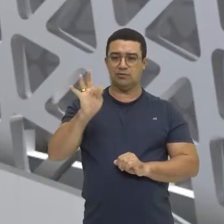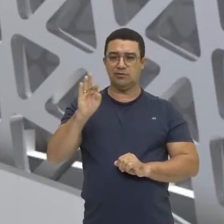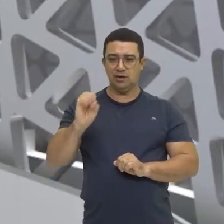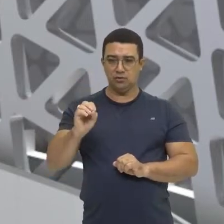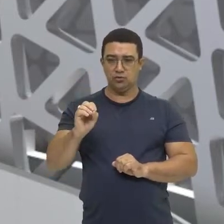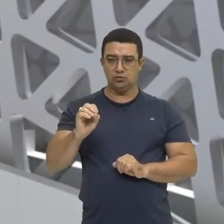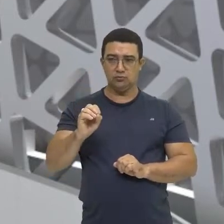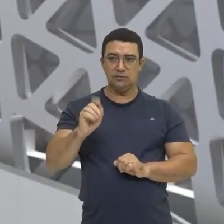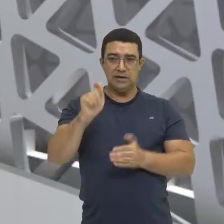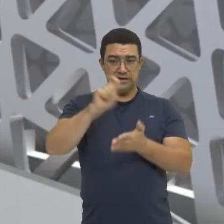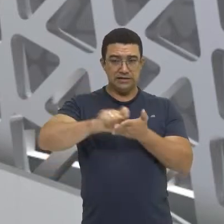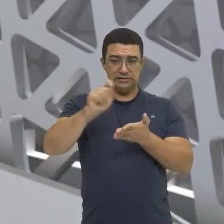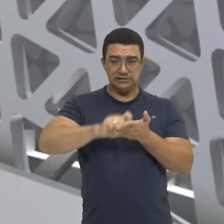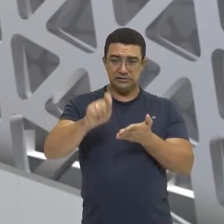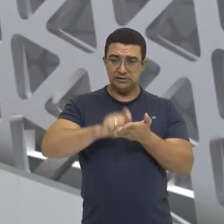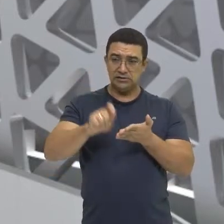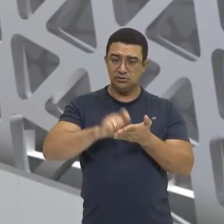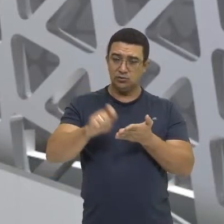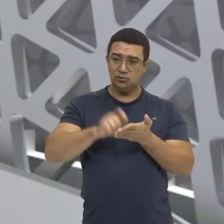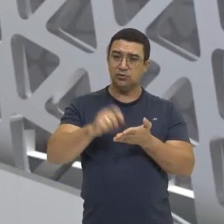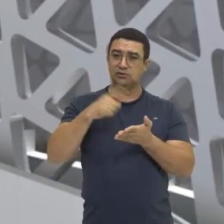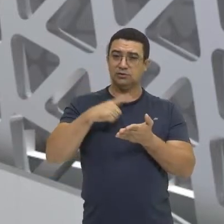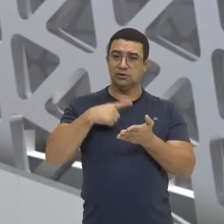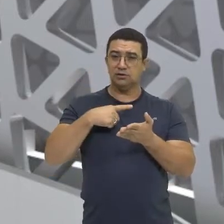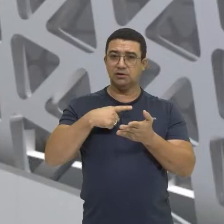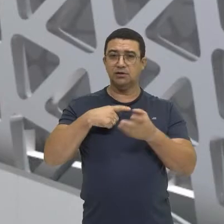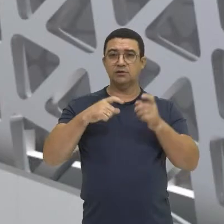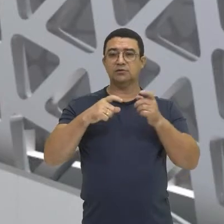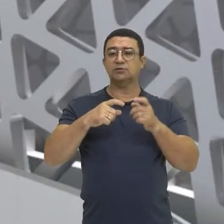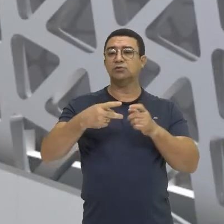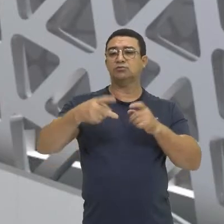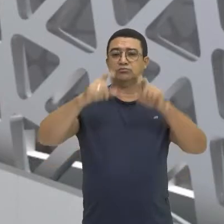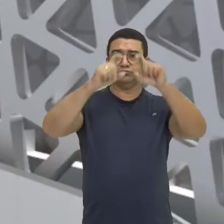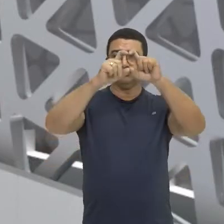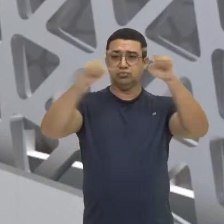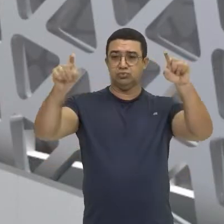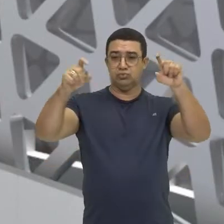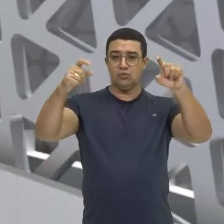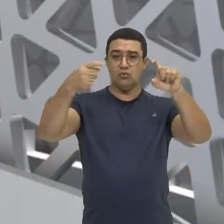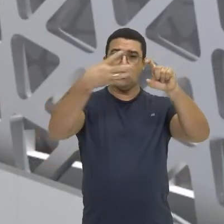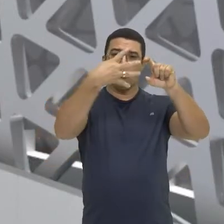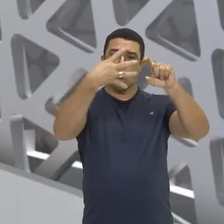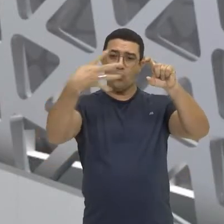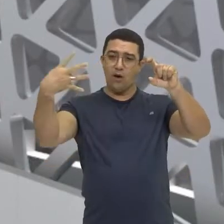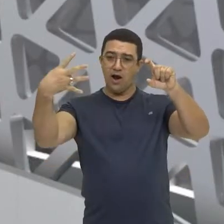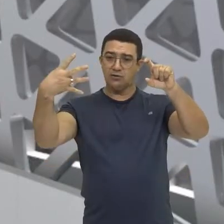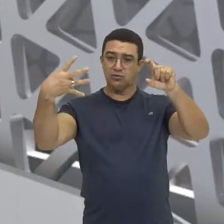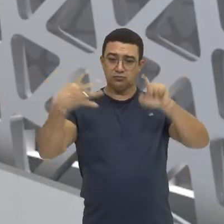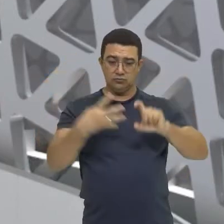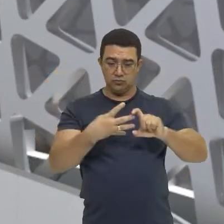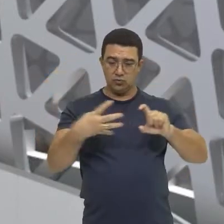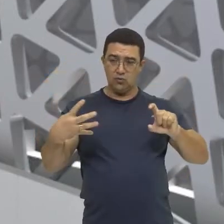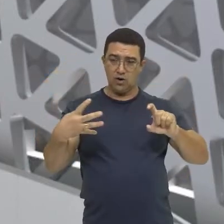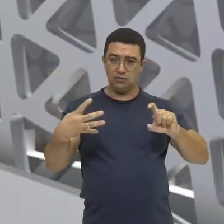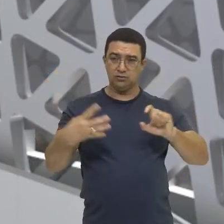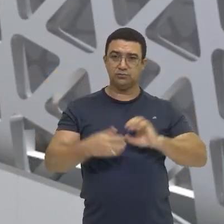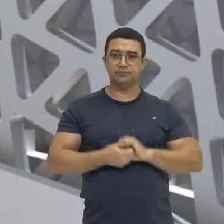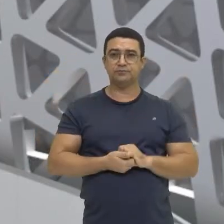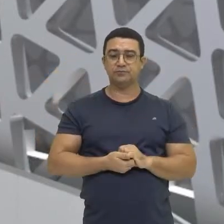escrito, composto de duas estrofes com 4 versos, que são os quartetos, e 2